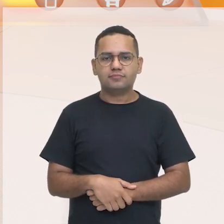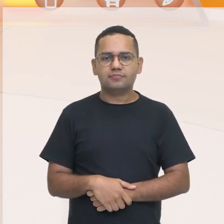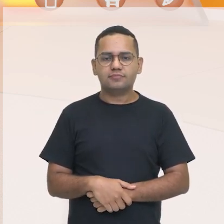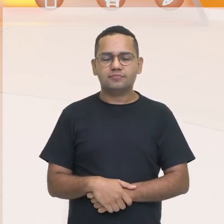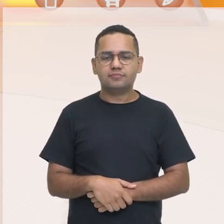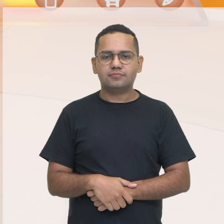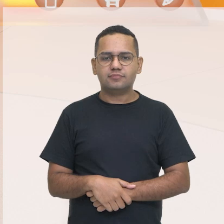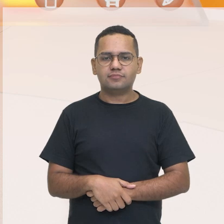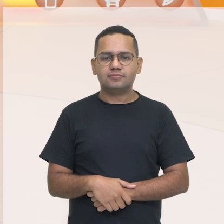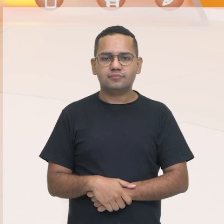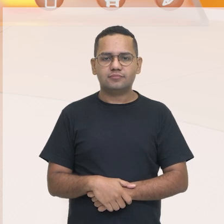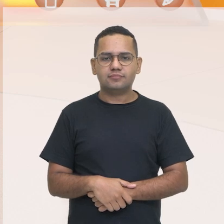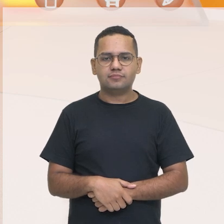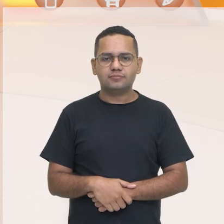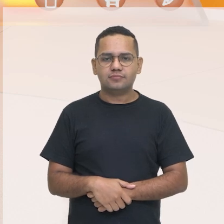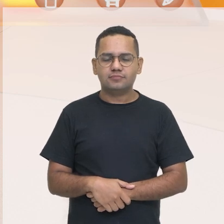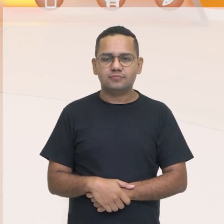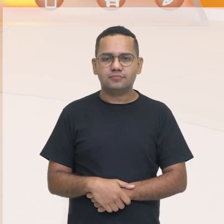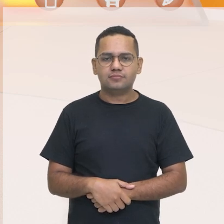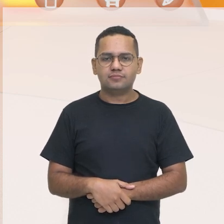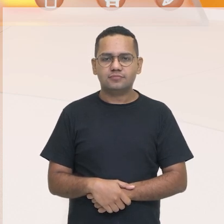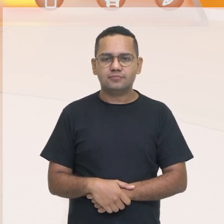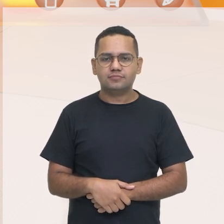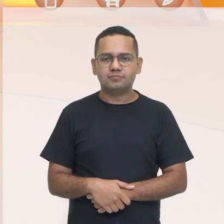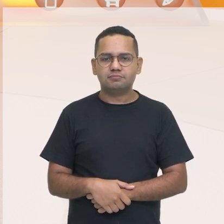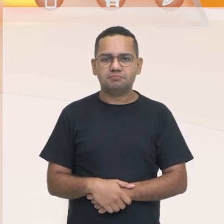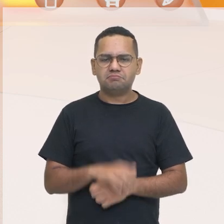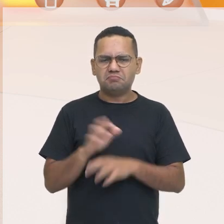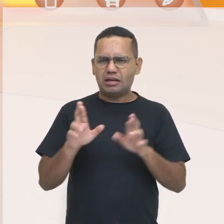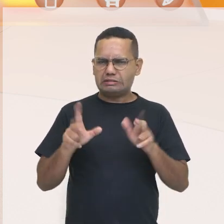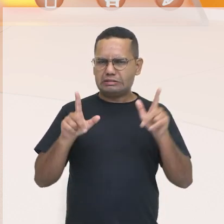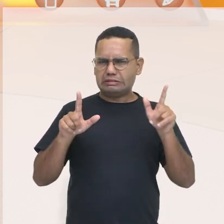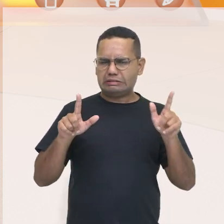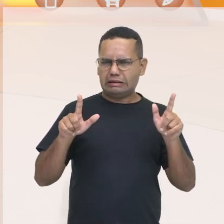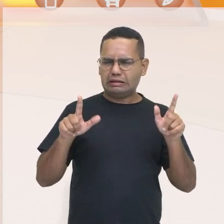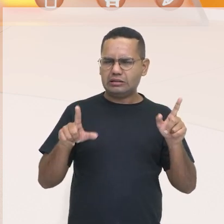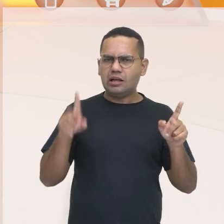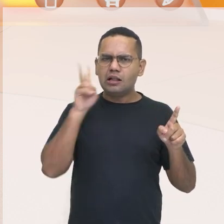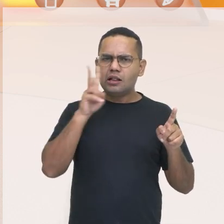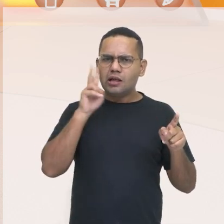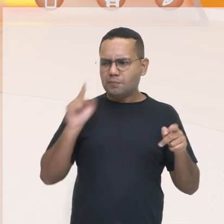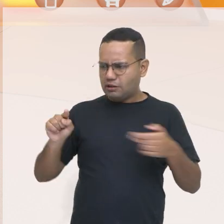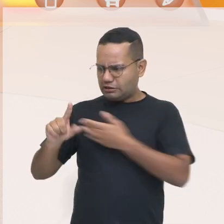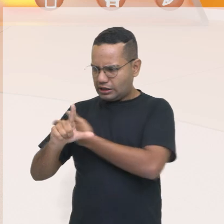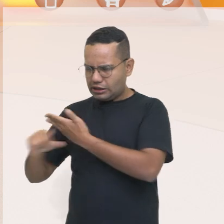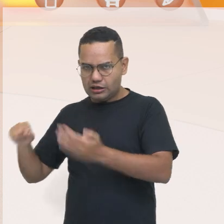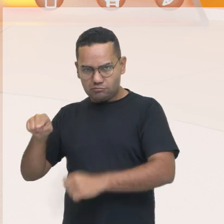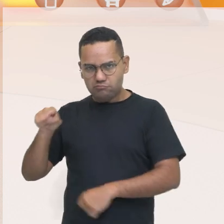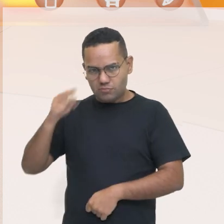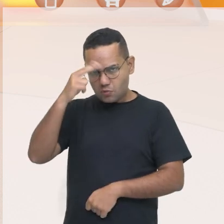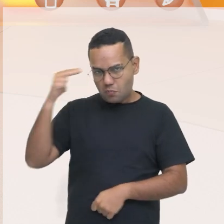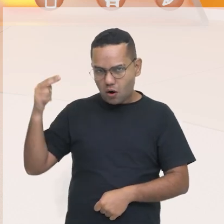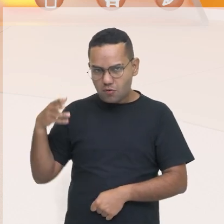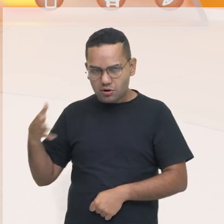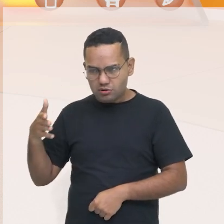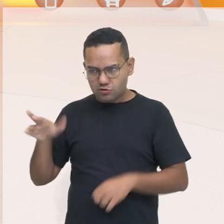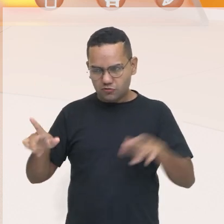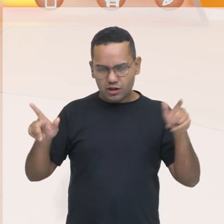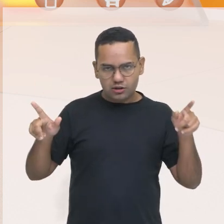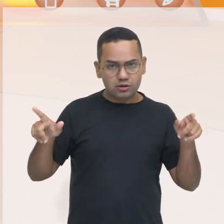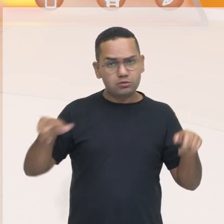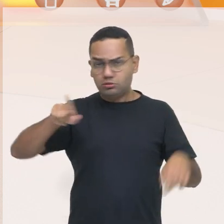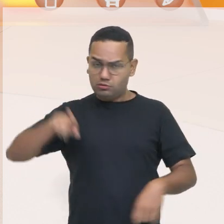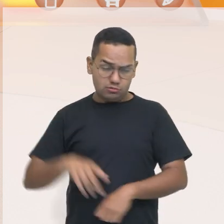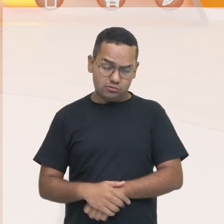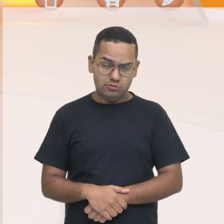poder. Olha só que interessante. Ele não está muito longe do pensamento de Bobbio, não, né? De Norberto Bobbio,